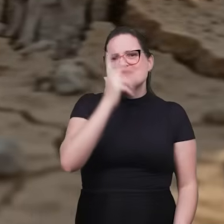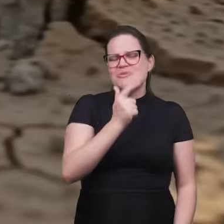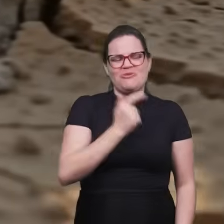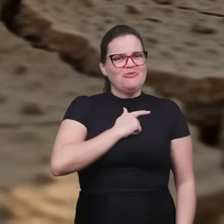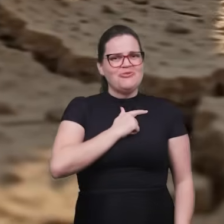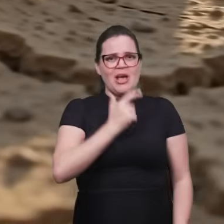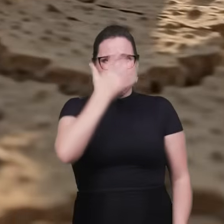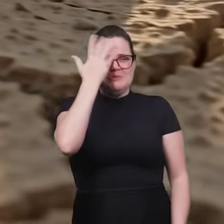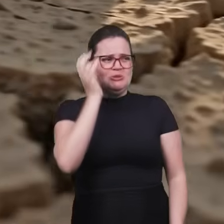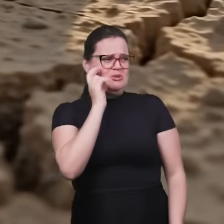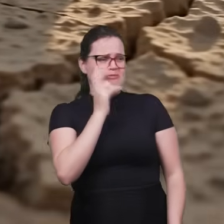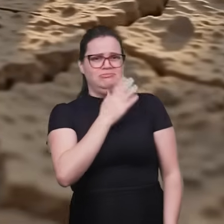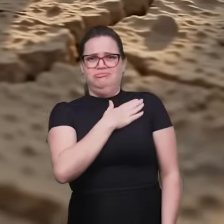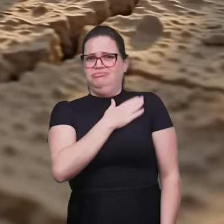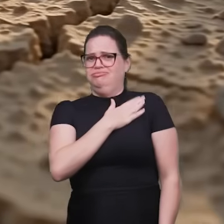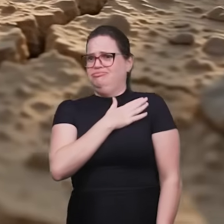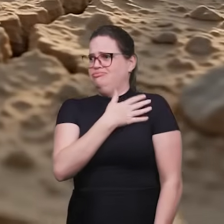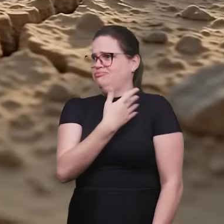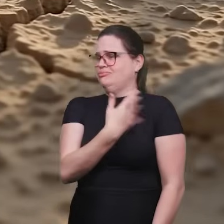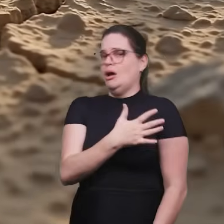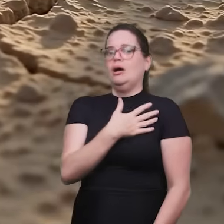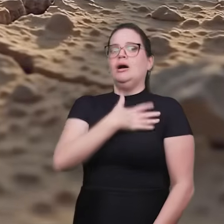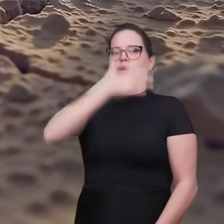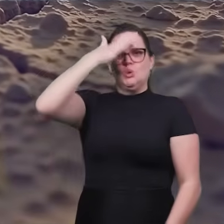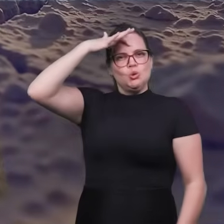Homem de trabalhos,